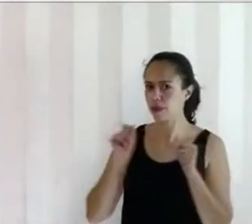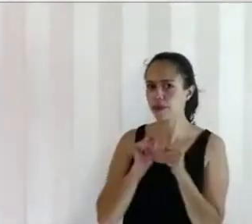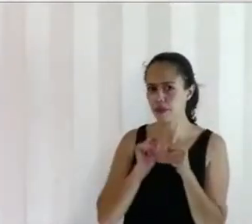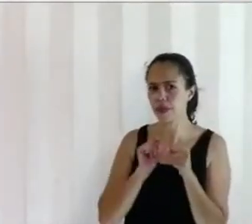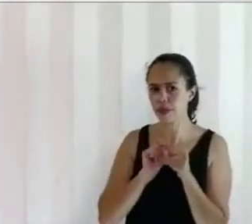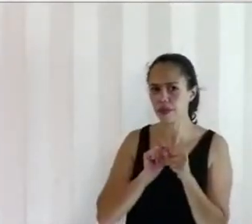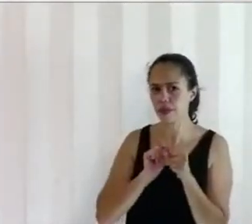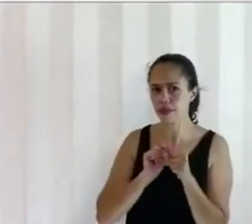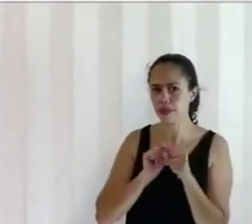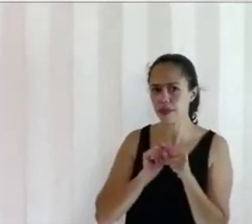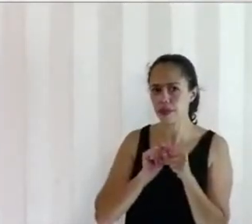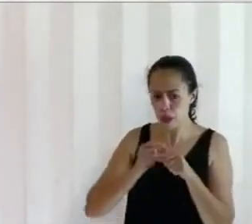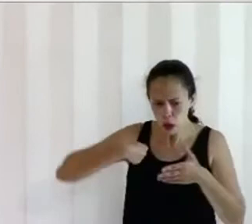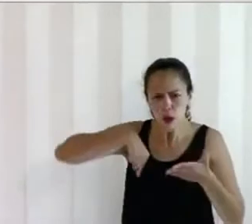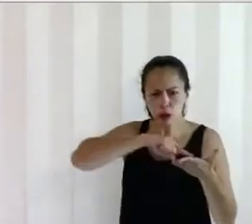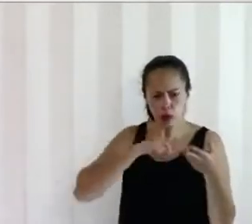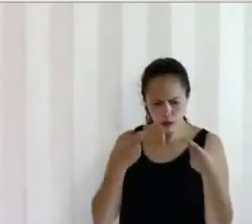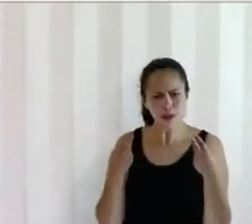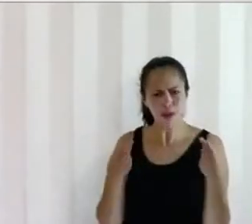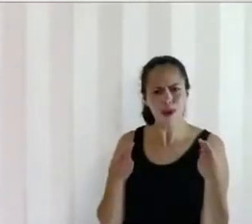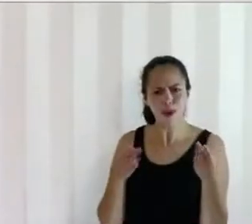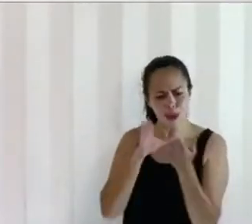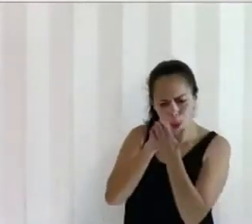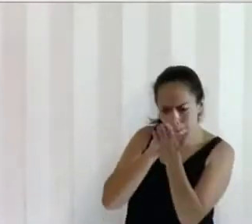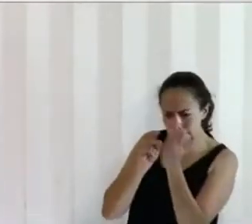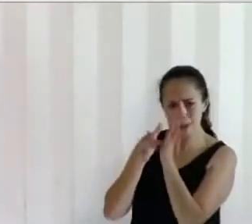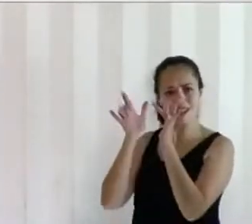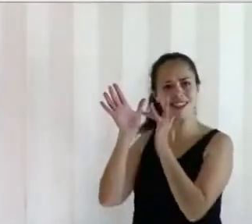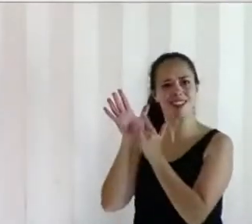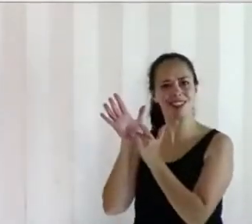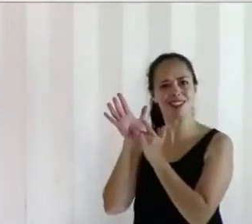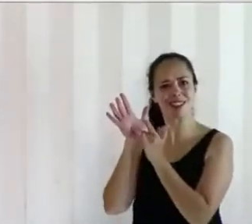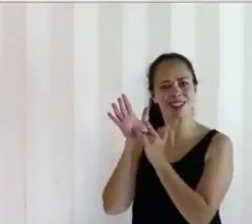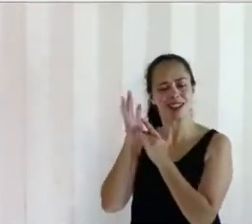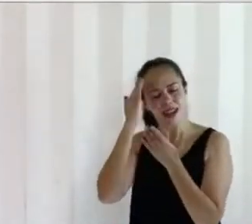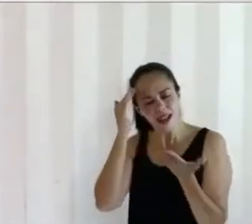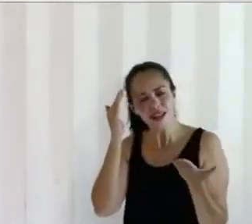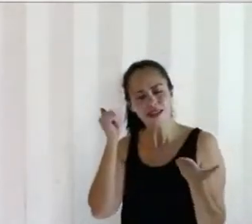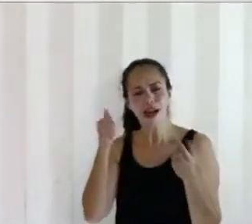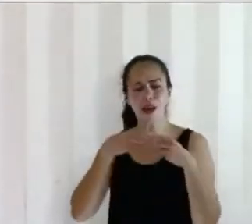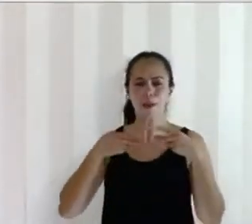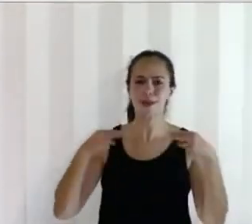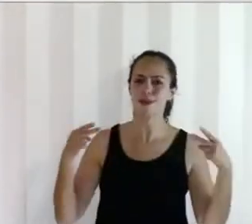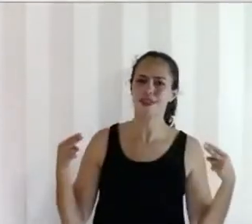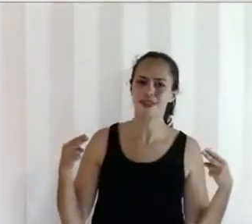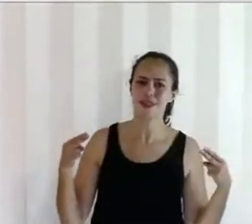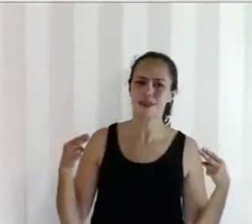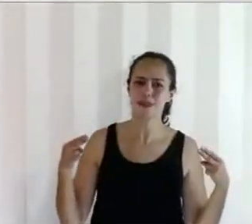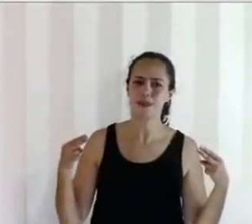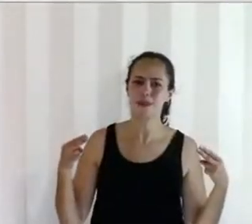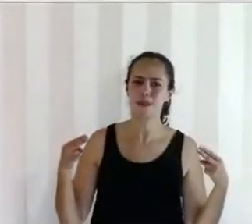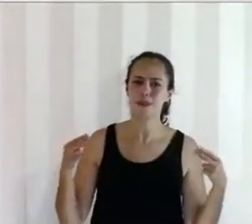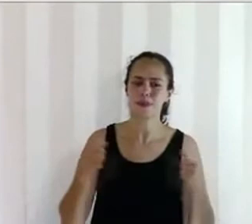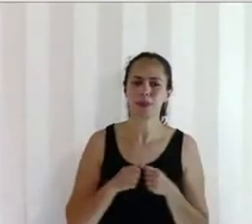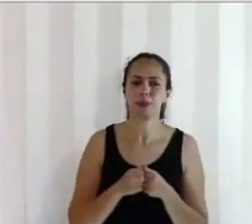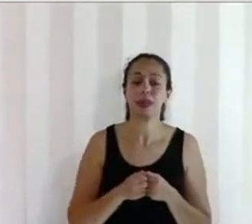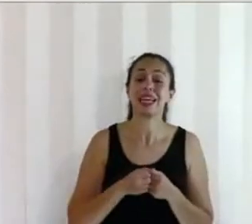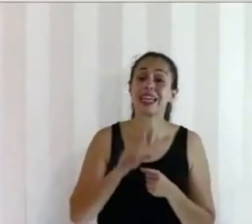fazer. Ele sabe. E quando ele sabe, ele não se conforma com a